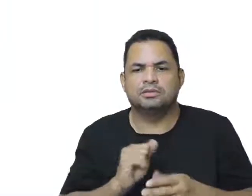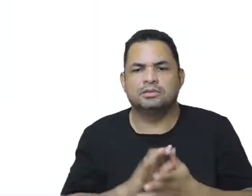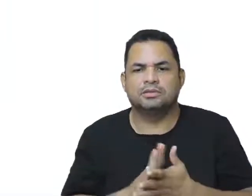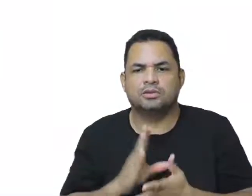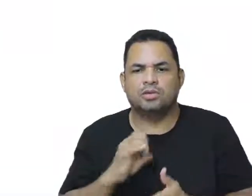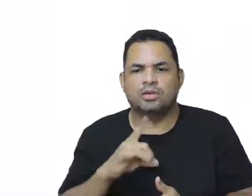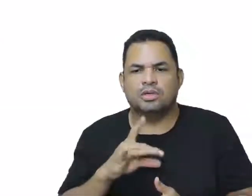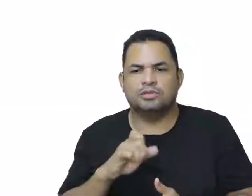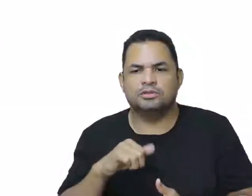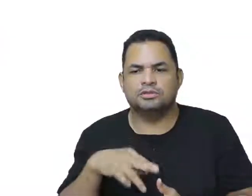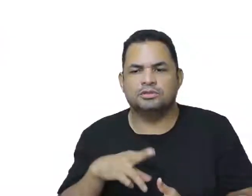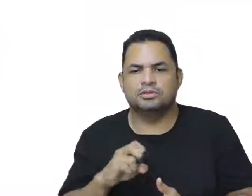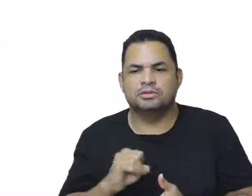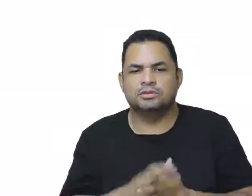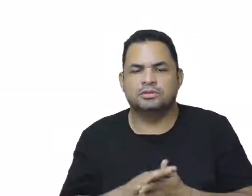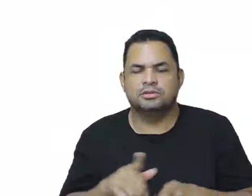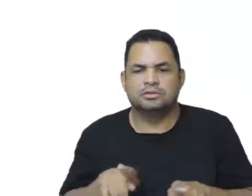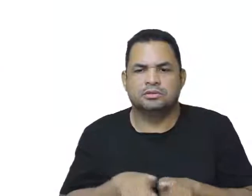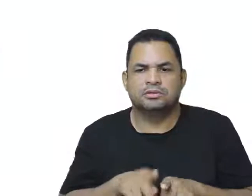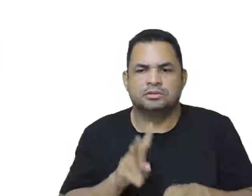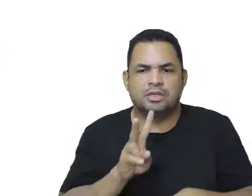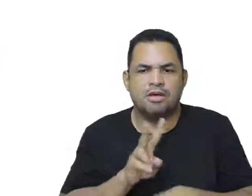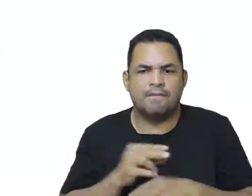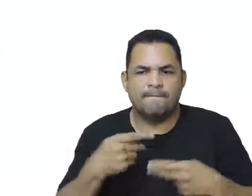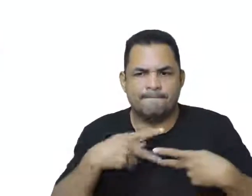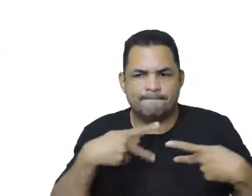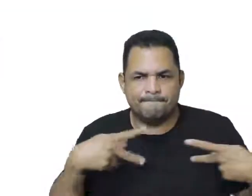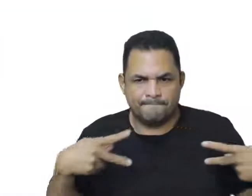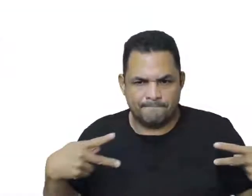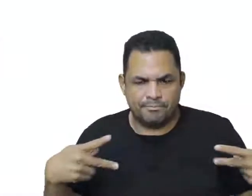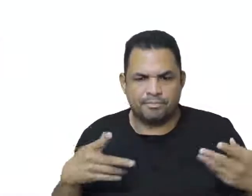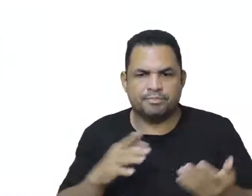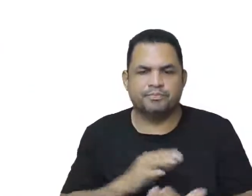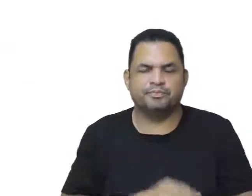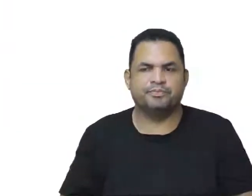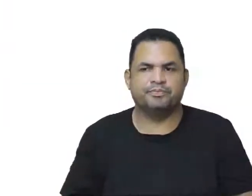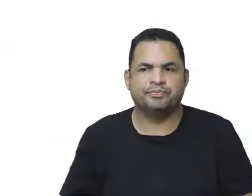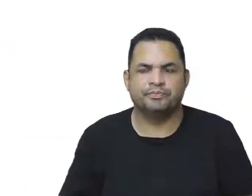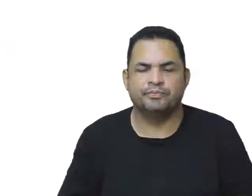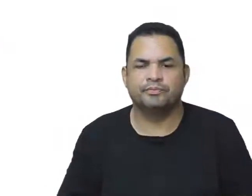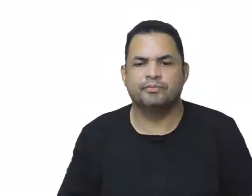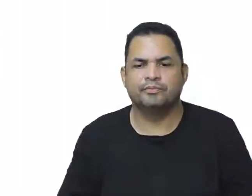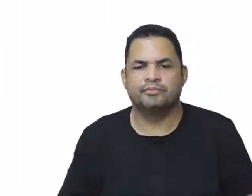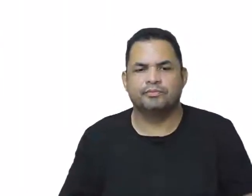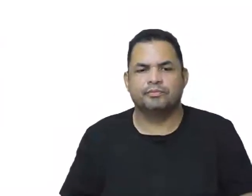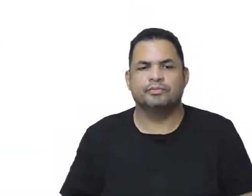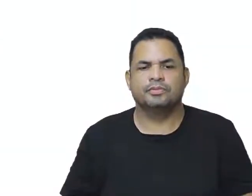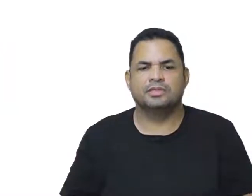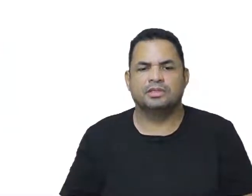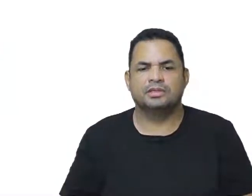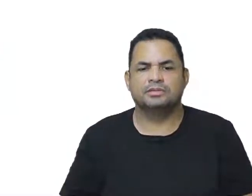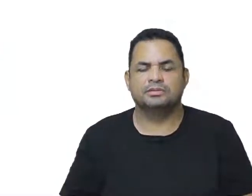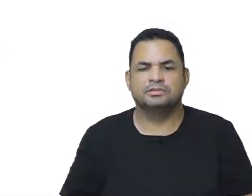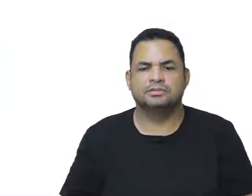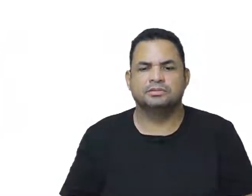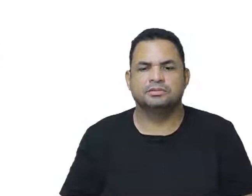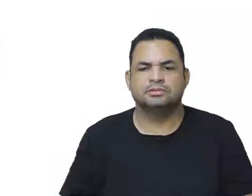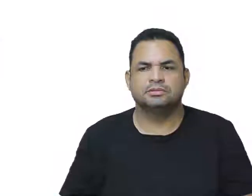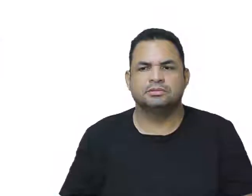e colágenos existentes, tá? São proteínas que conferem à célula uma certa